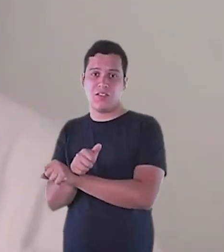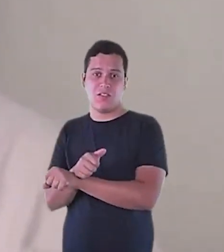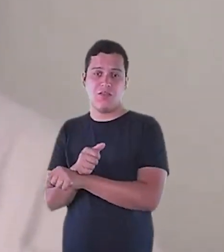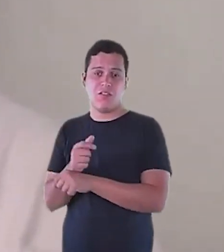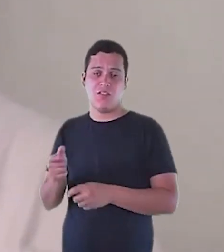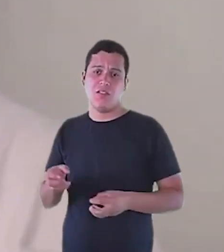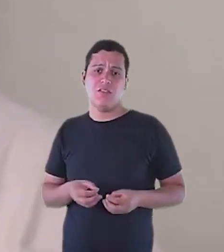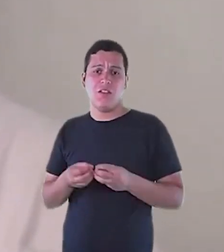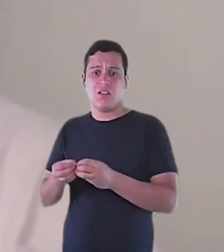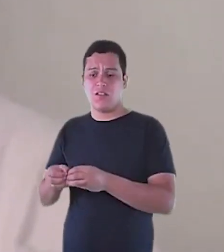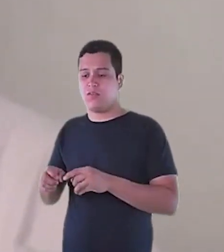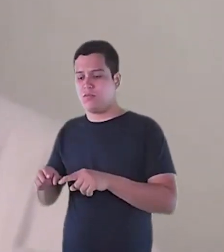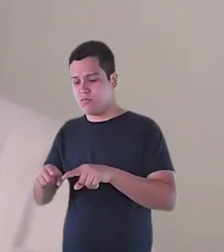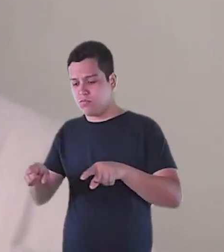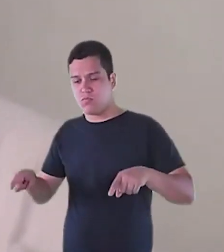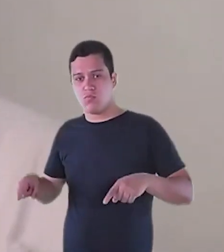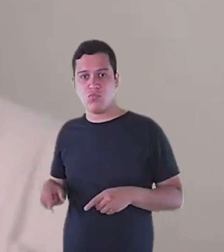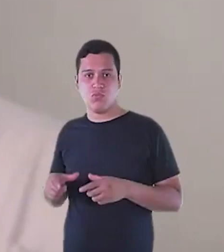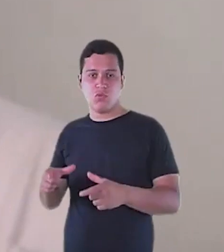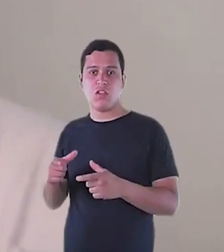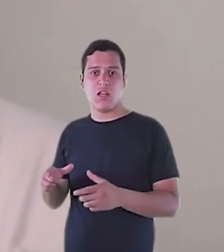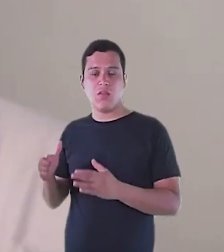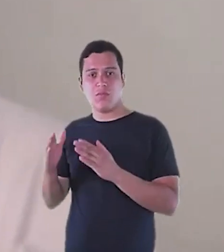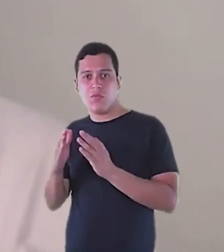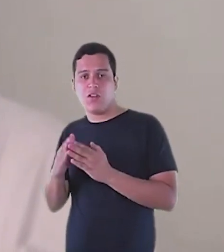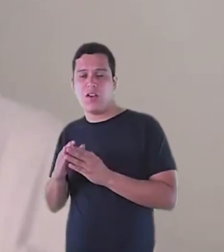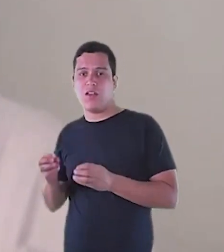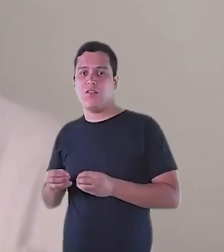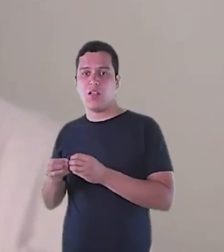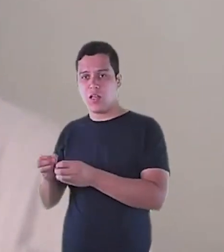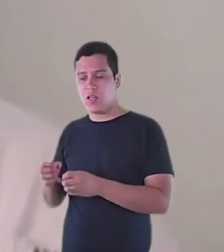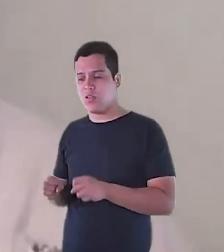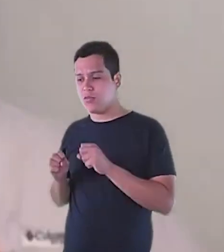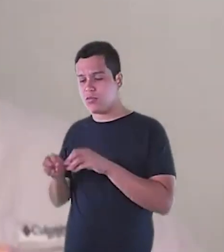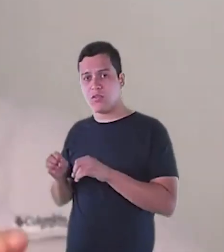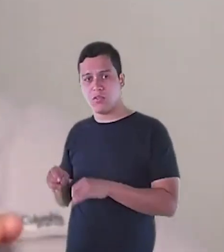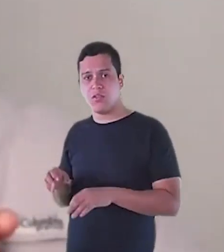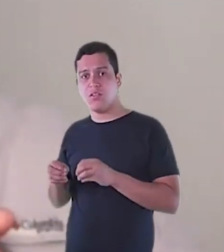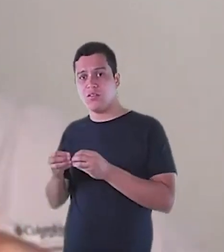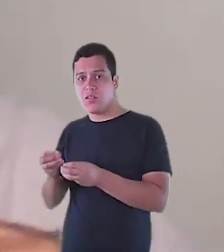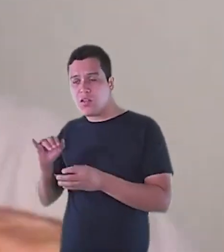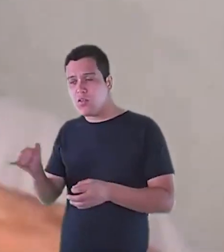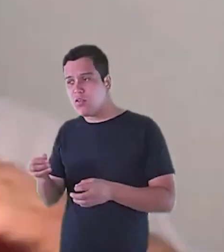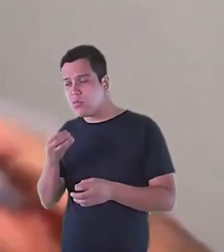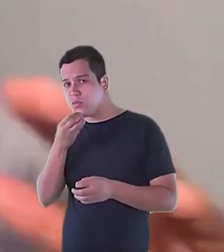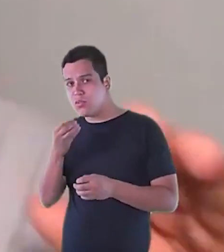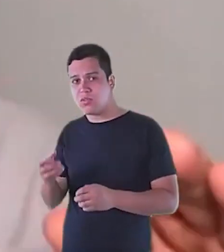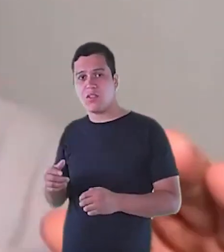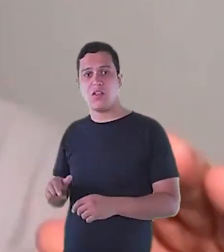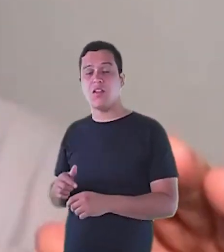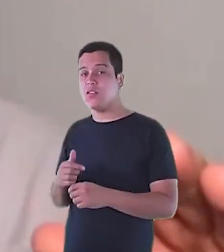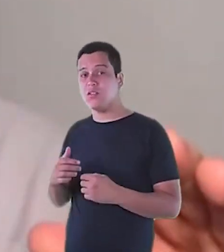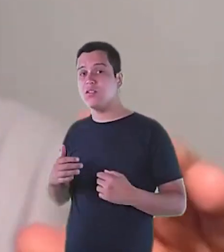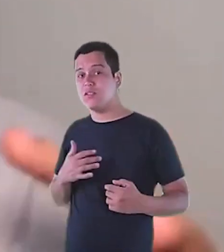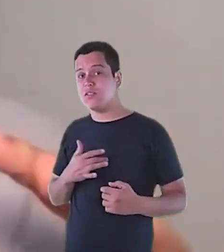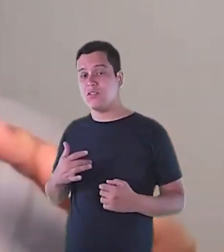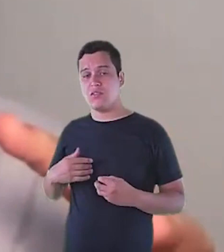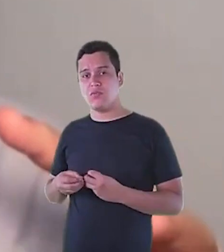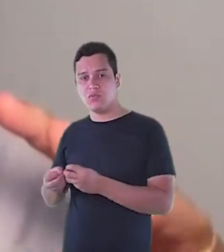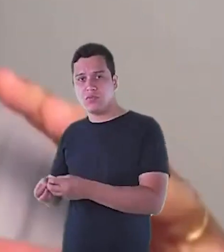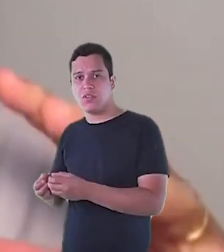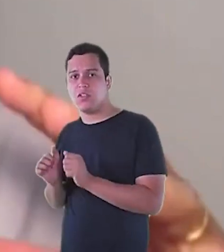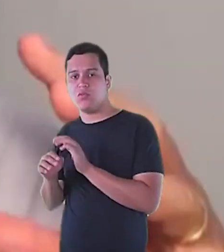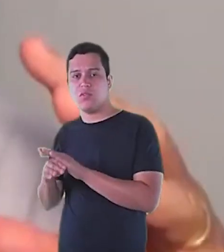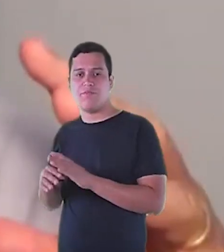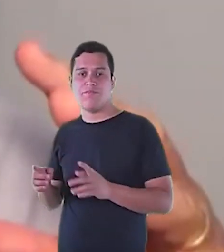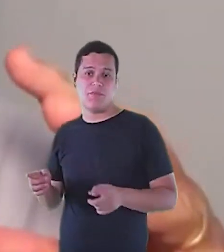terra, trabalho, educação, moradia, saúde, oportunidades. Isso o Brasil jamais fez. Então